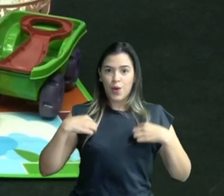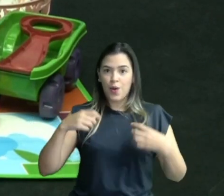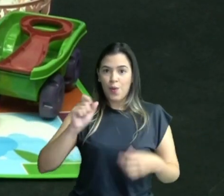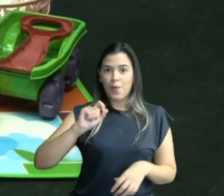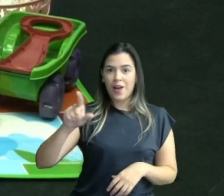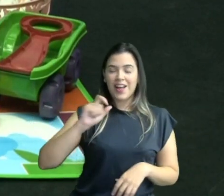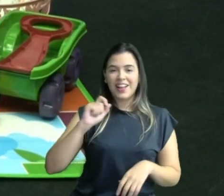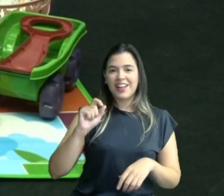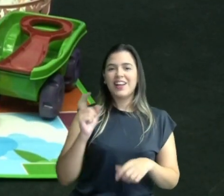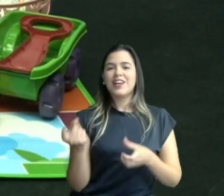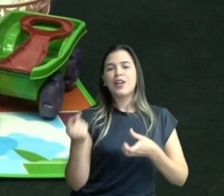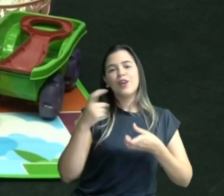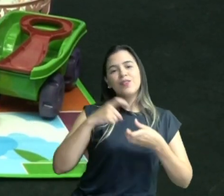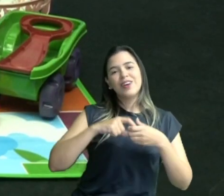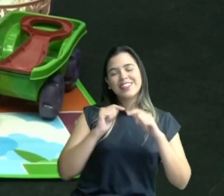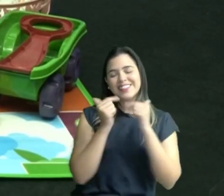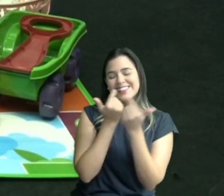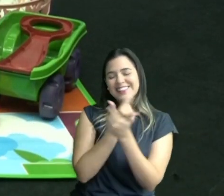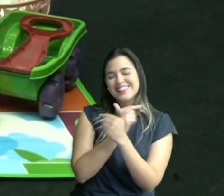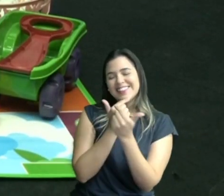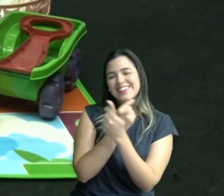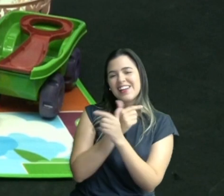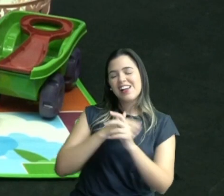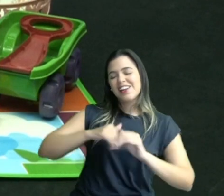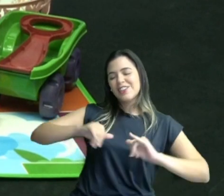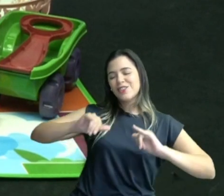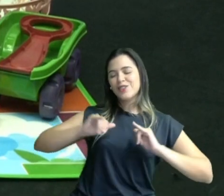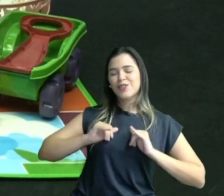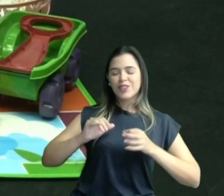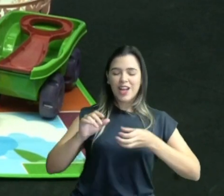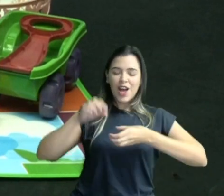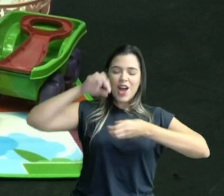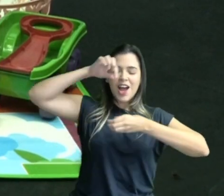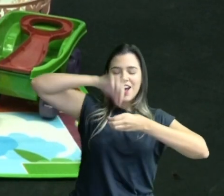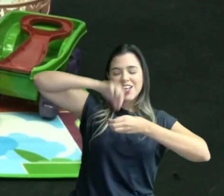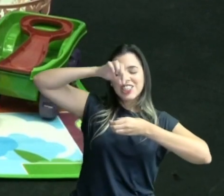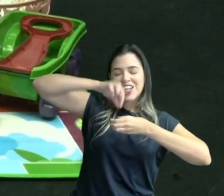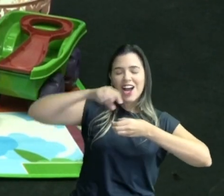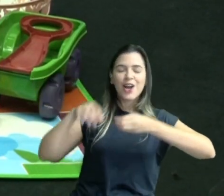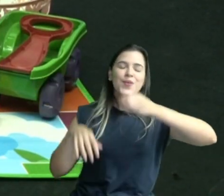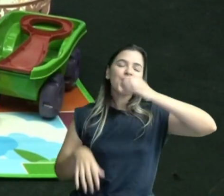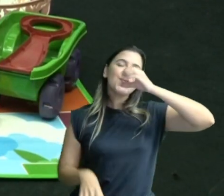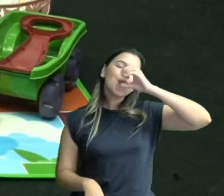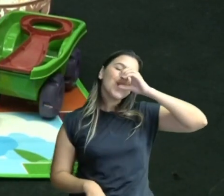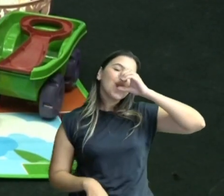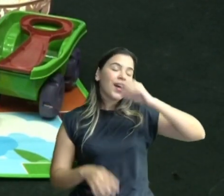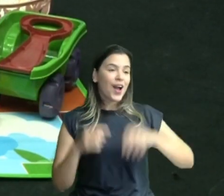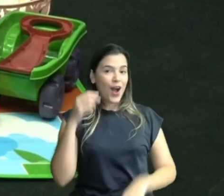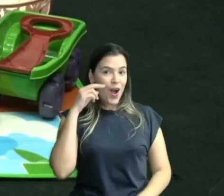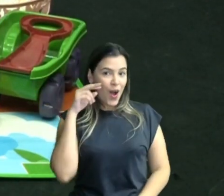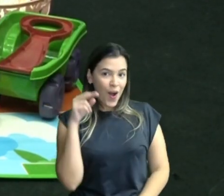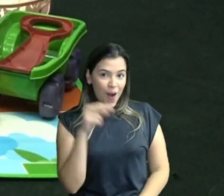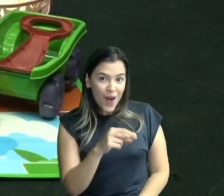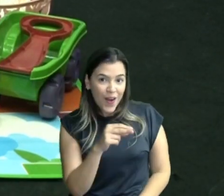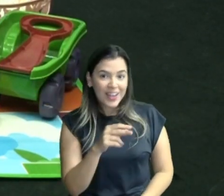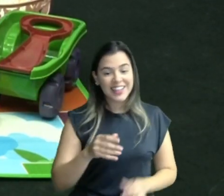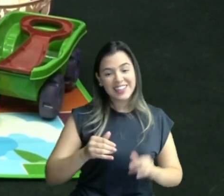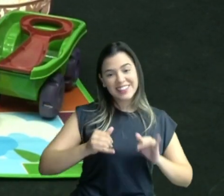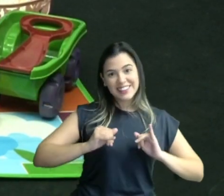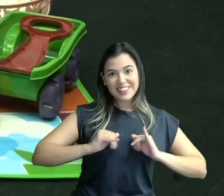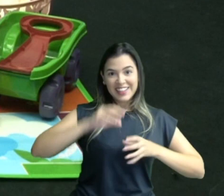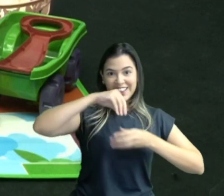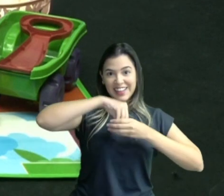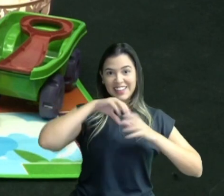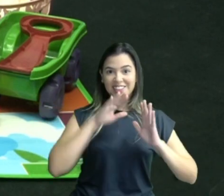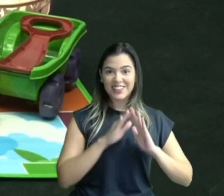que volta sorrindo para descansar e tomar chá e olha ele aqui agora descansando na